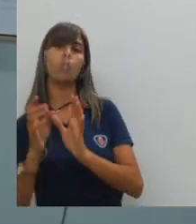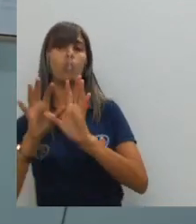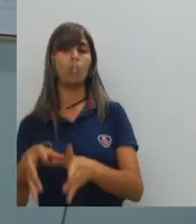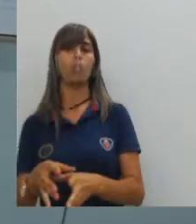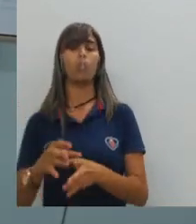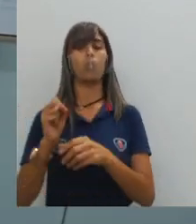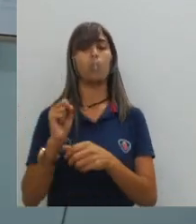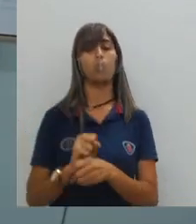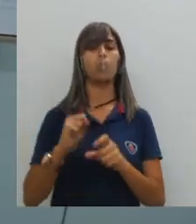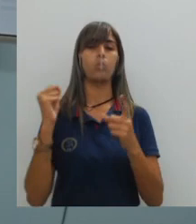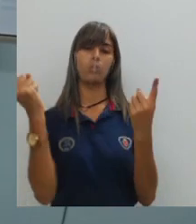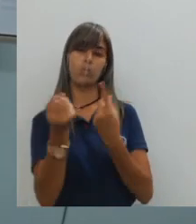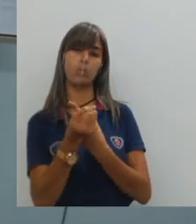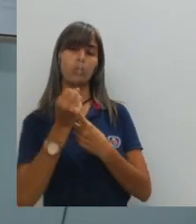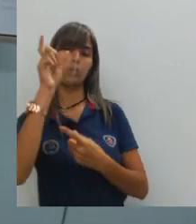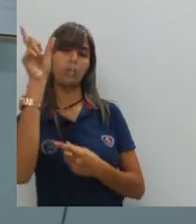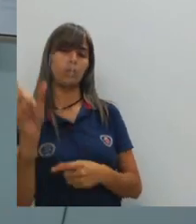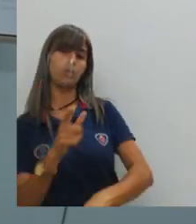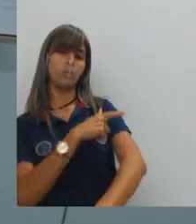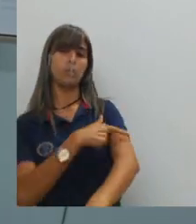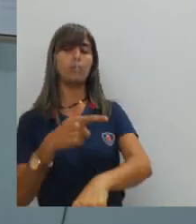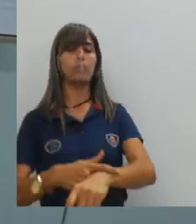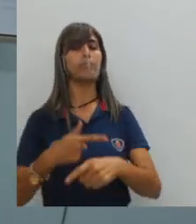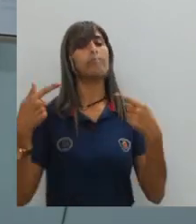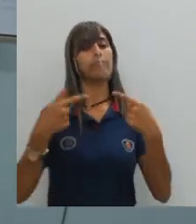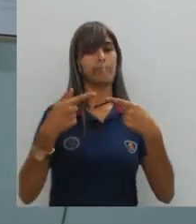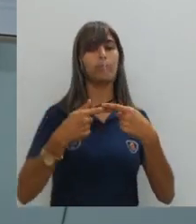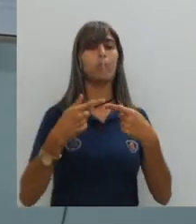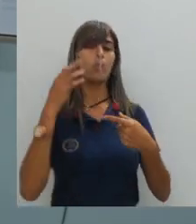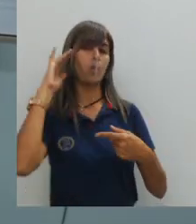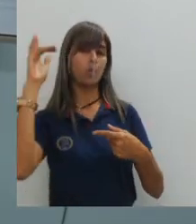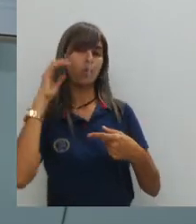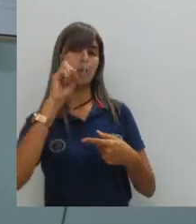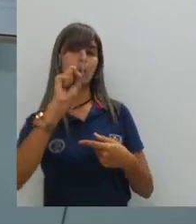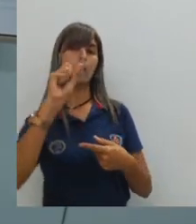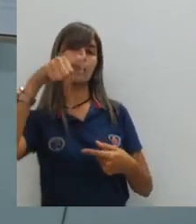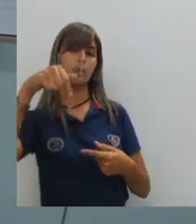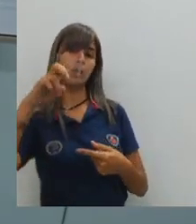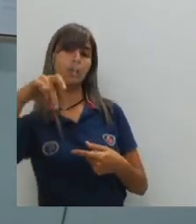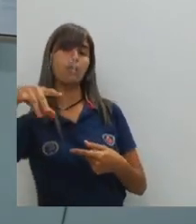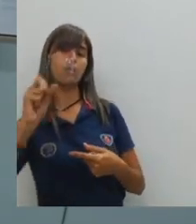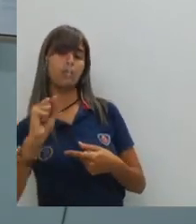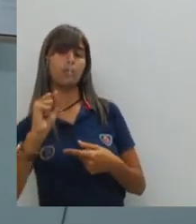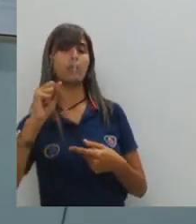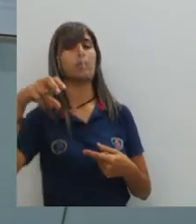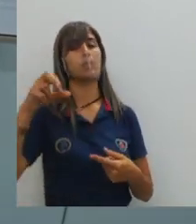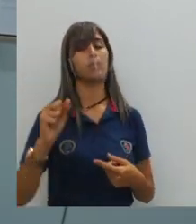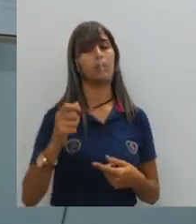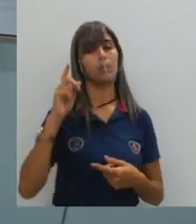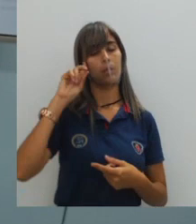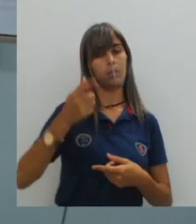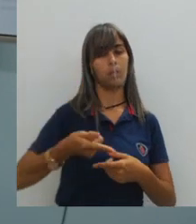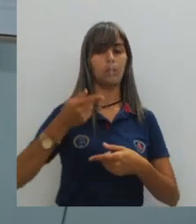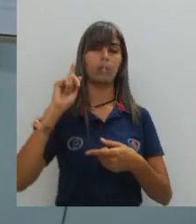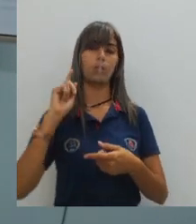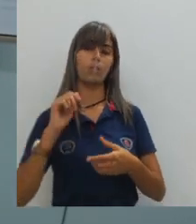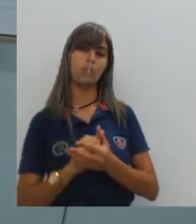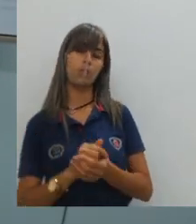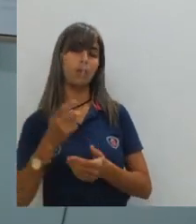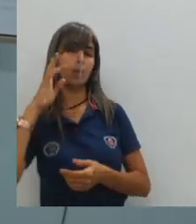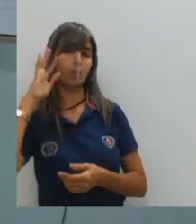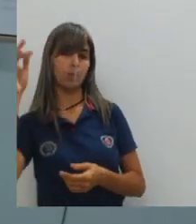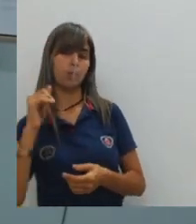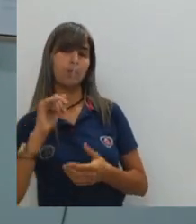Esse comportamento é, de acordo com o sociólogo Summer, denominado de utilitarismo, alteridade, etnocentrismo,